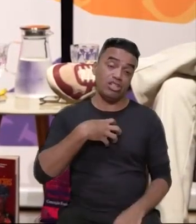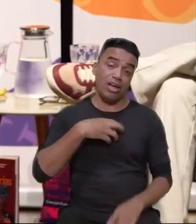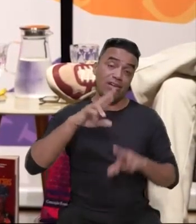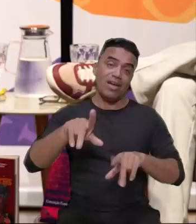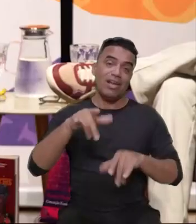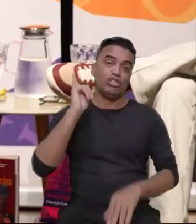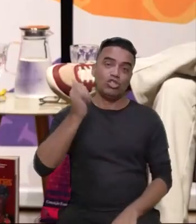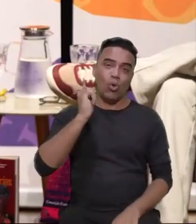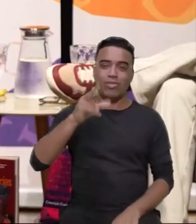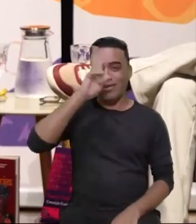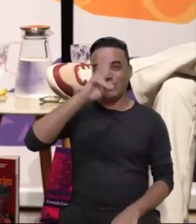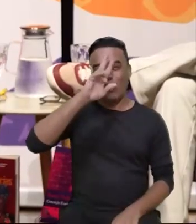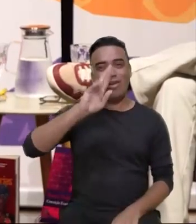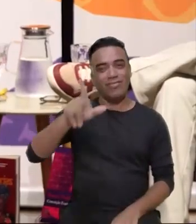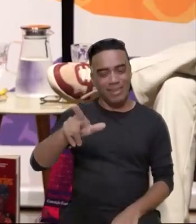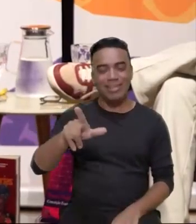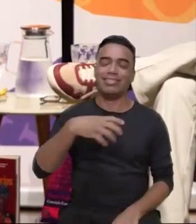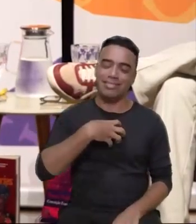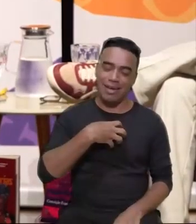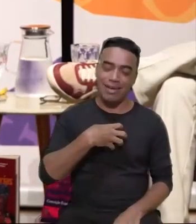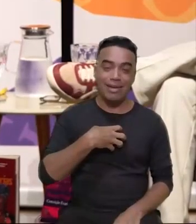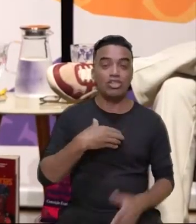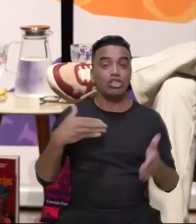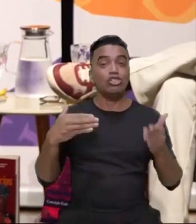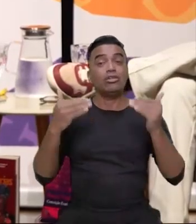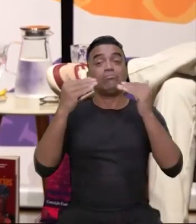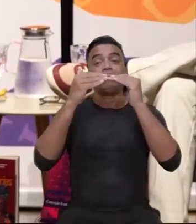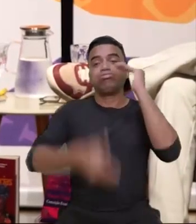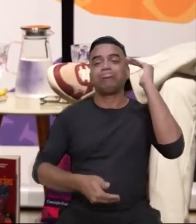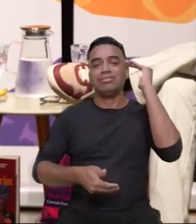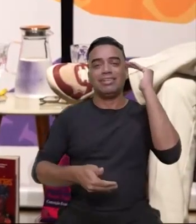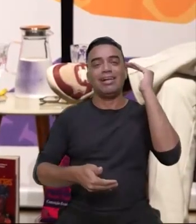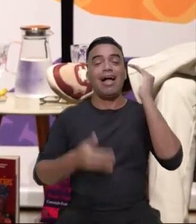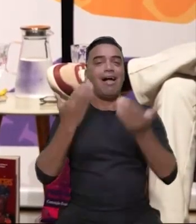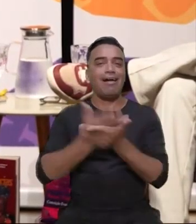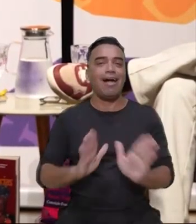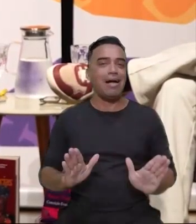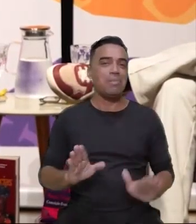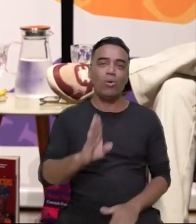nossa história, a gente rompe com o silenciamento